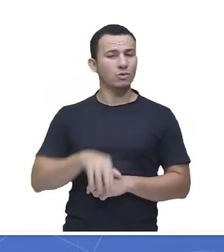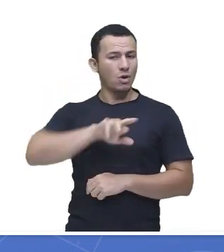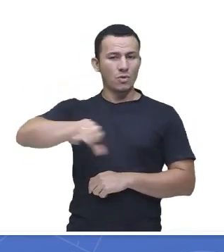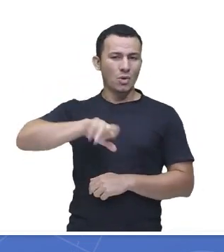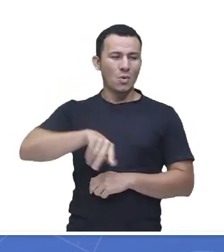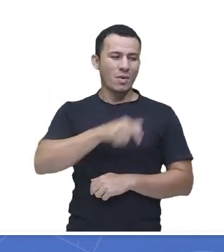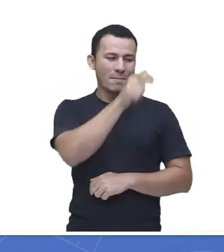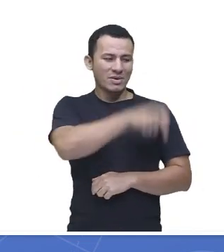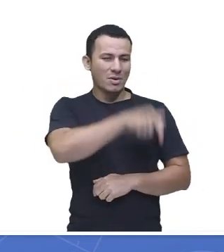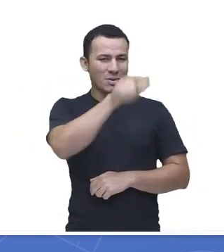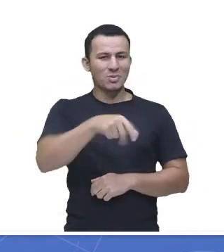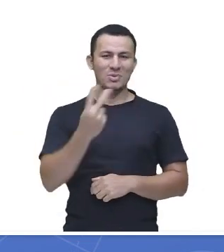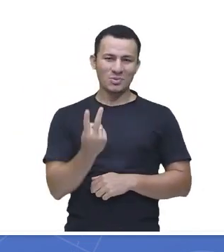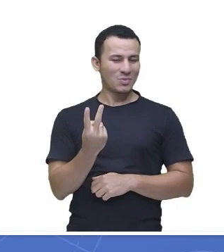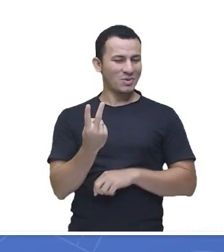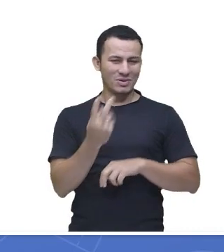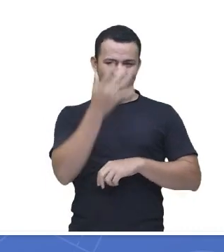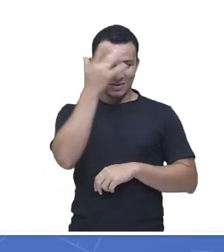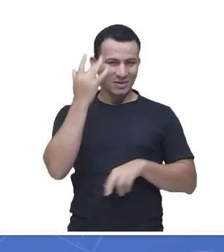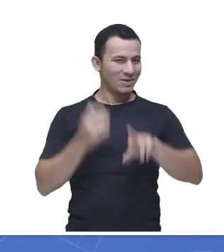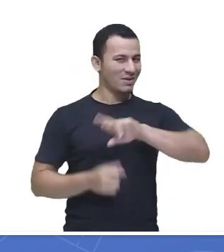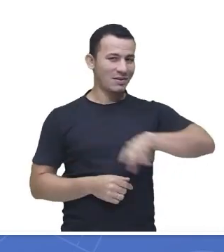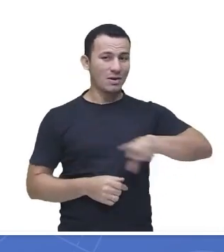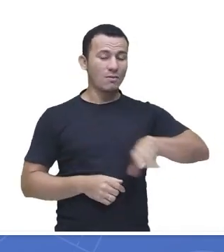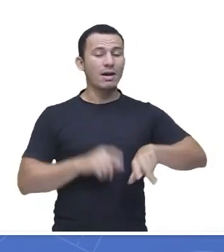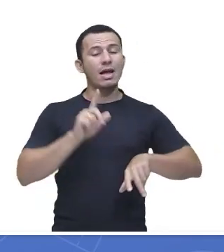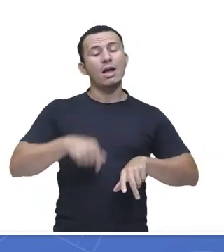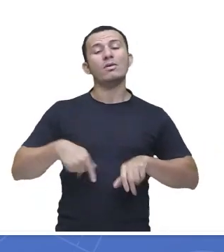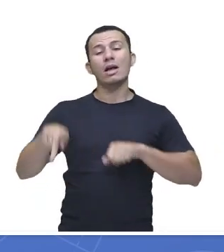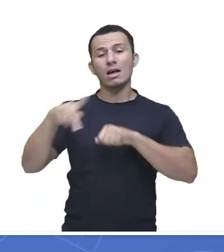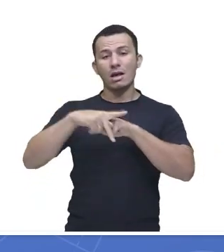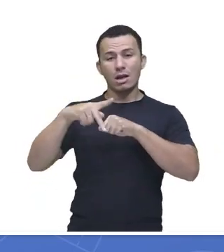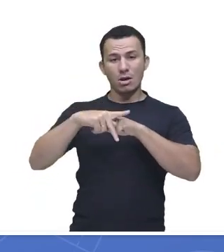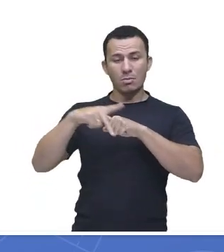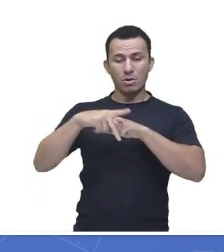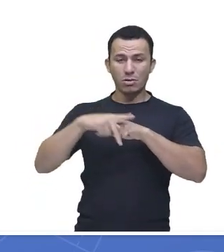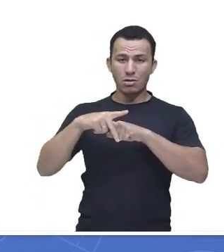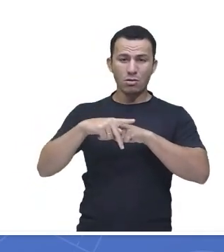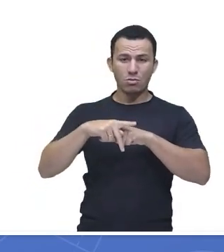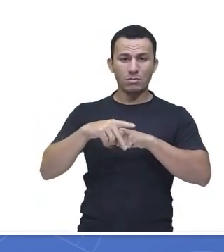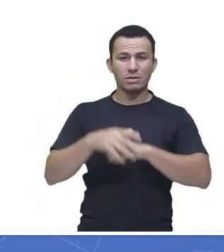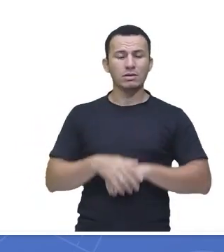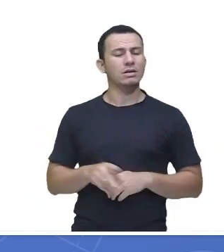de sujeito, tá? Porque nós estamos aí nos referindo com esses pronomes sempre aos objetos,